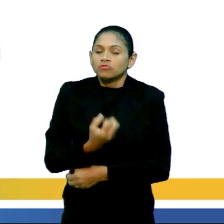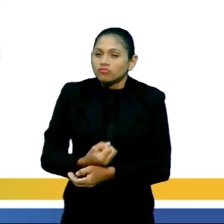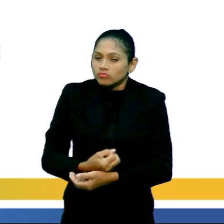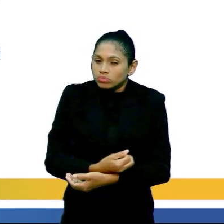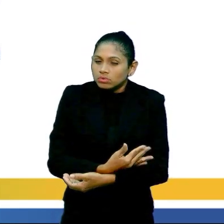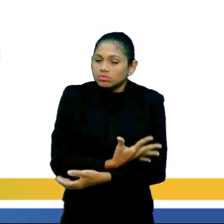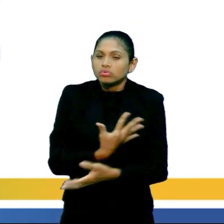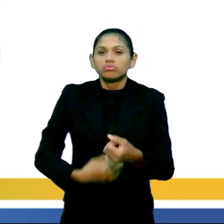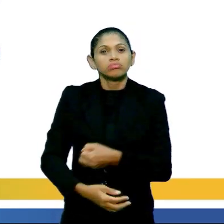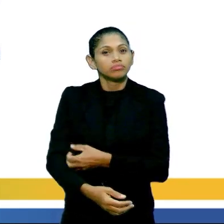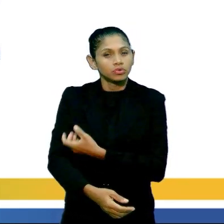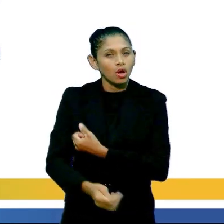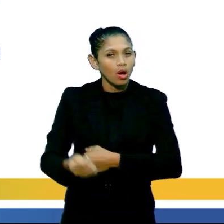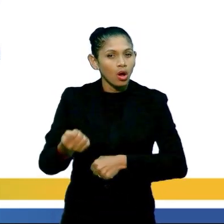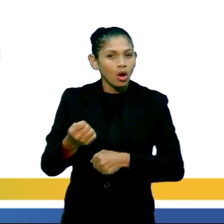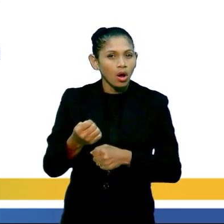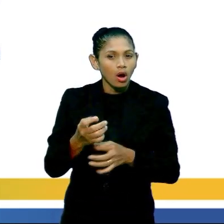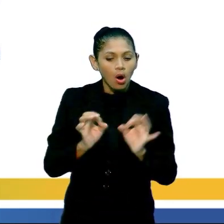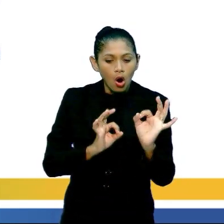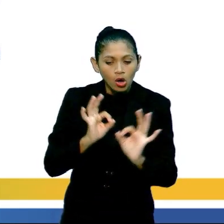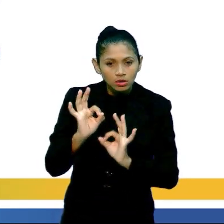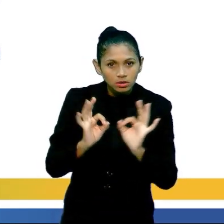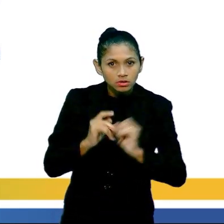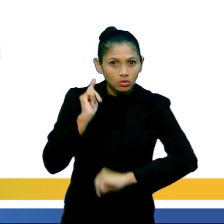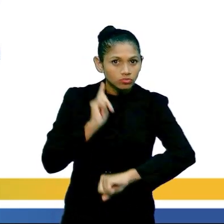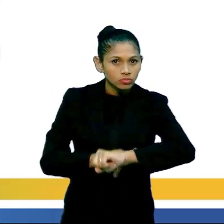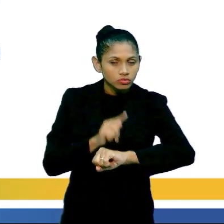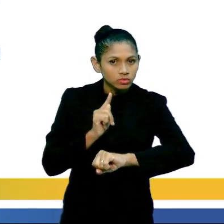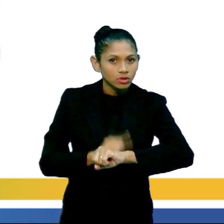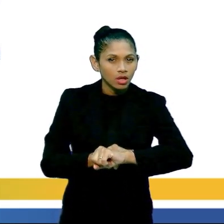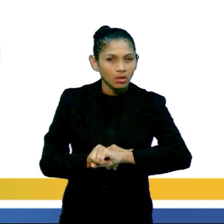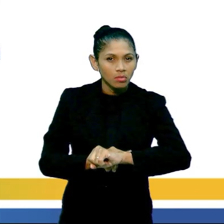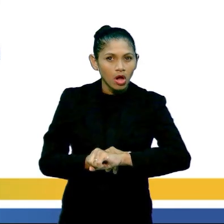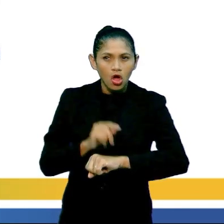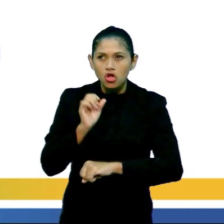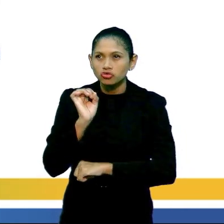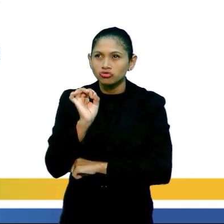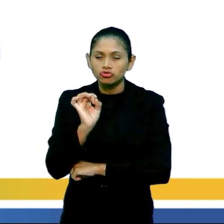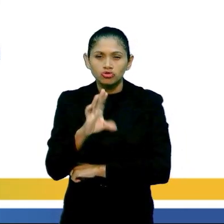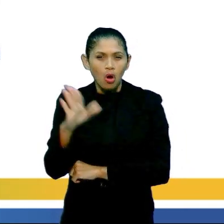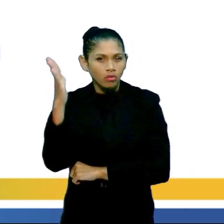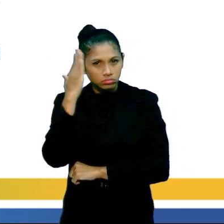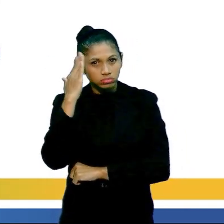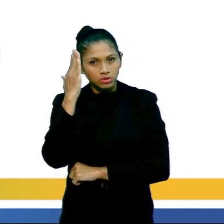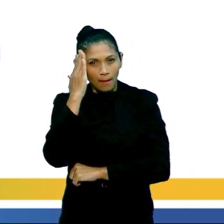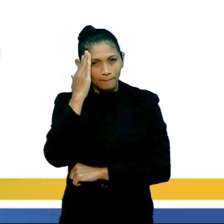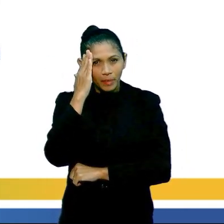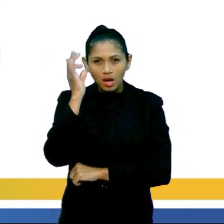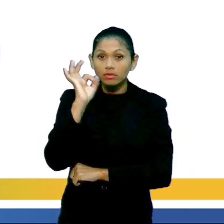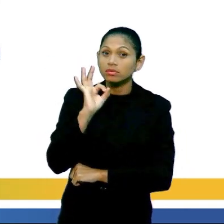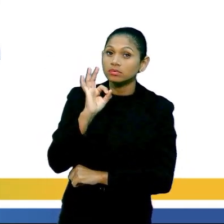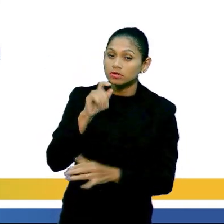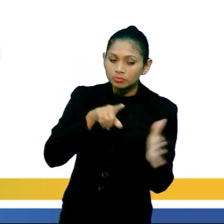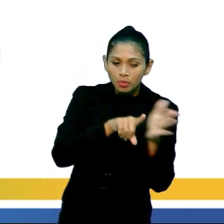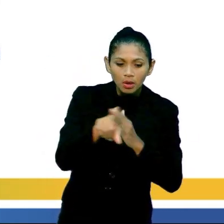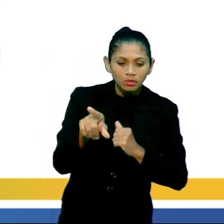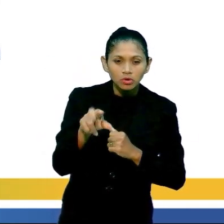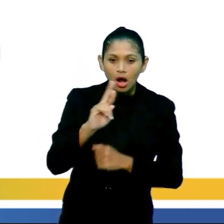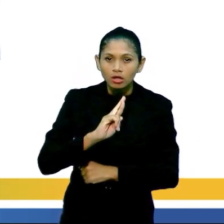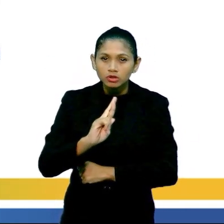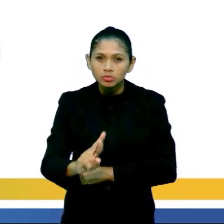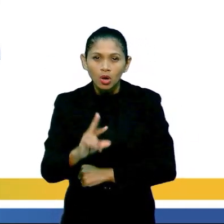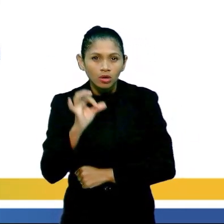de administração do seu tempo, tá? Então não é só saber, né? Você também tem que envolver ali algumas estratégias